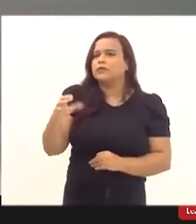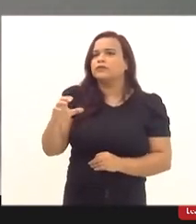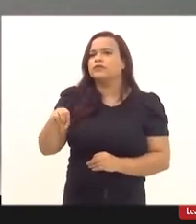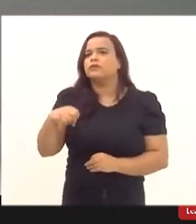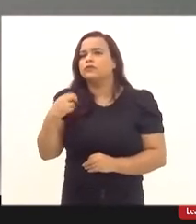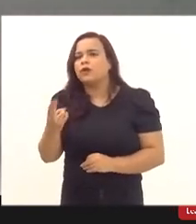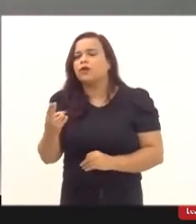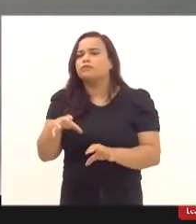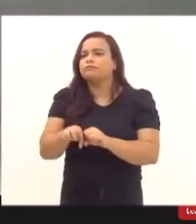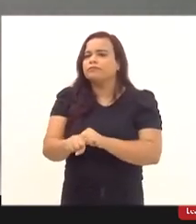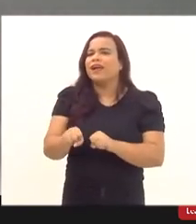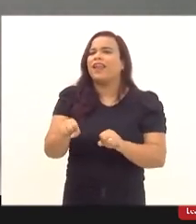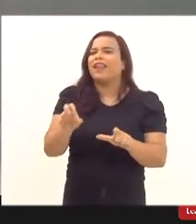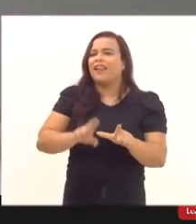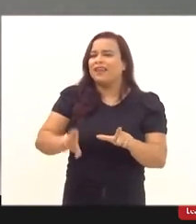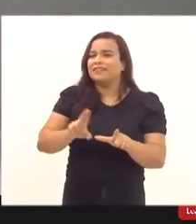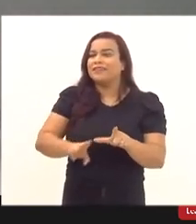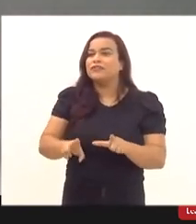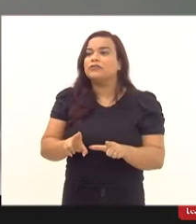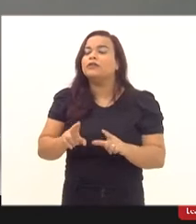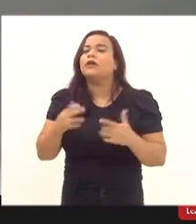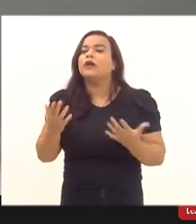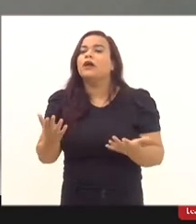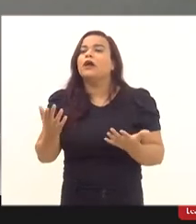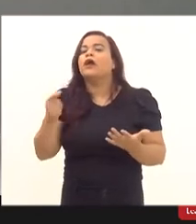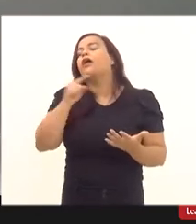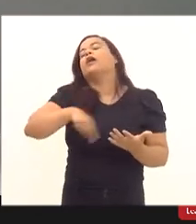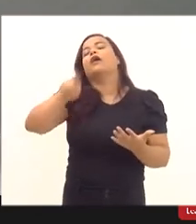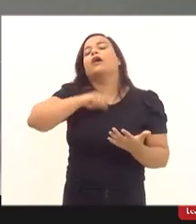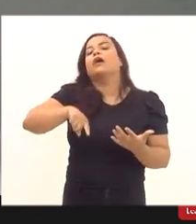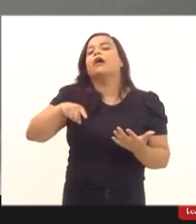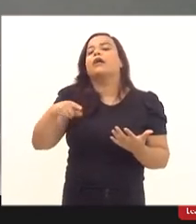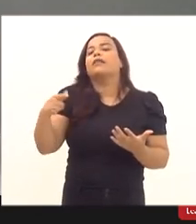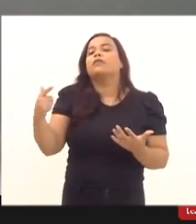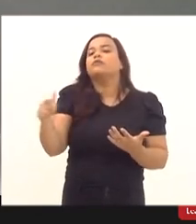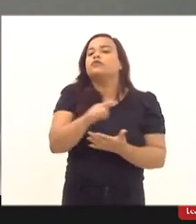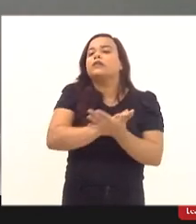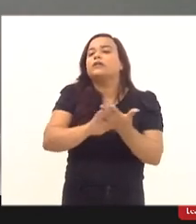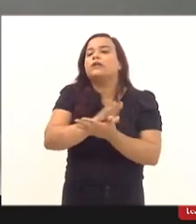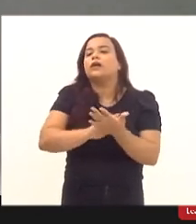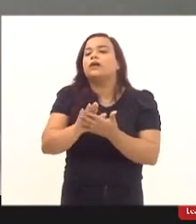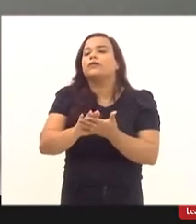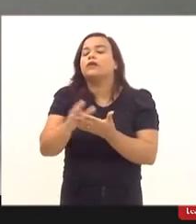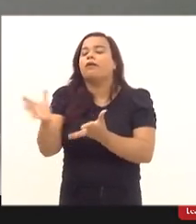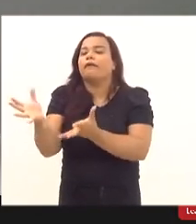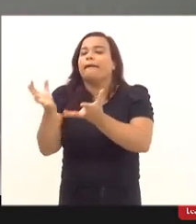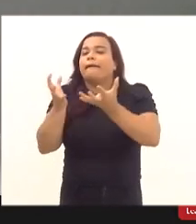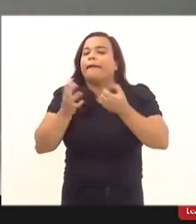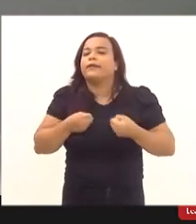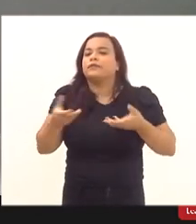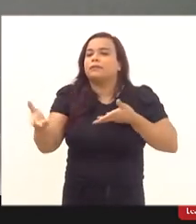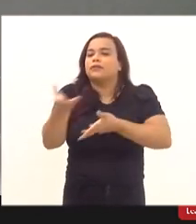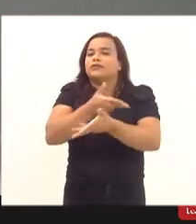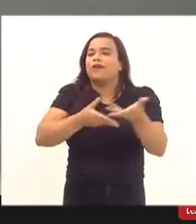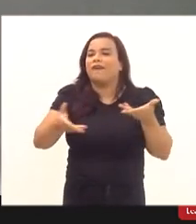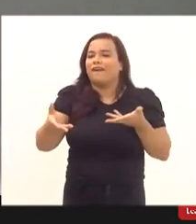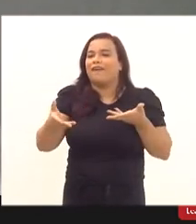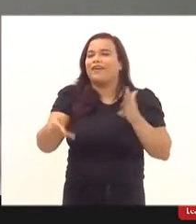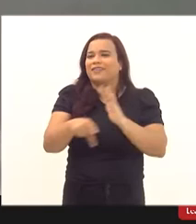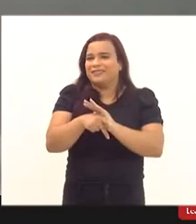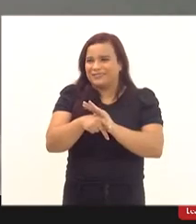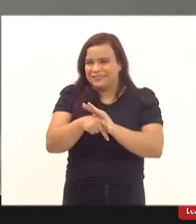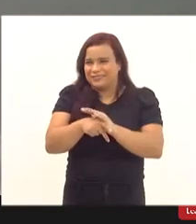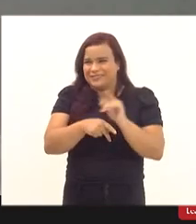letras nada nada apenas uma palavras até tempo queria que recebemos troca de o início perguntou